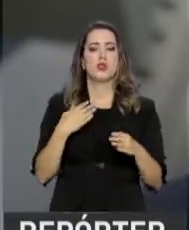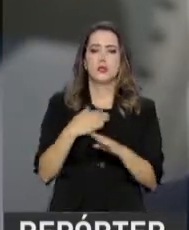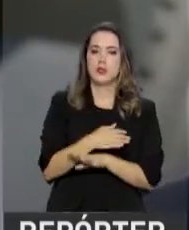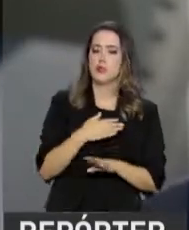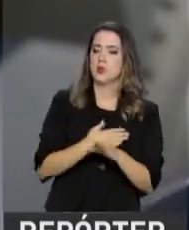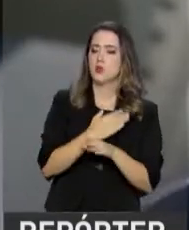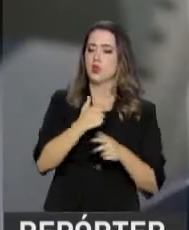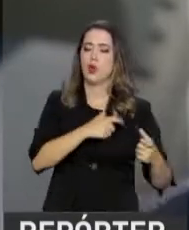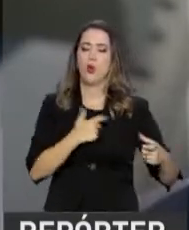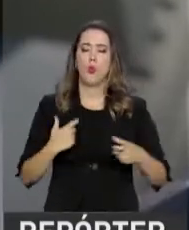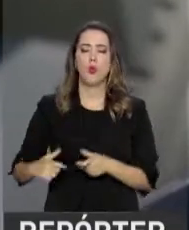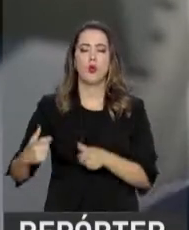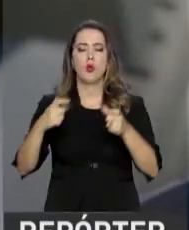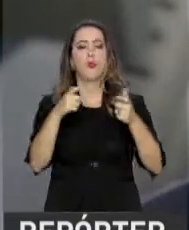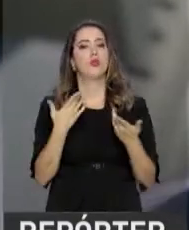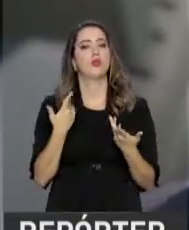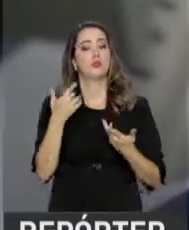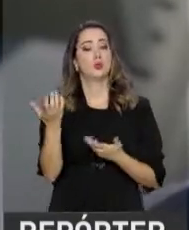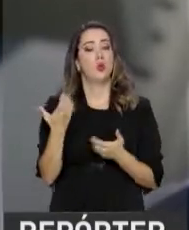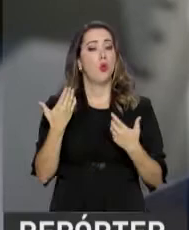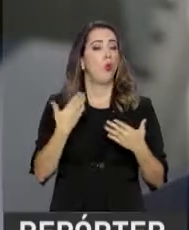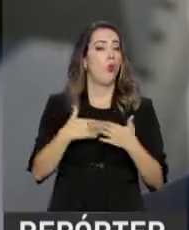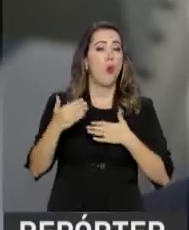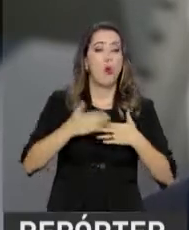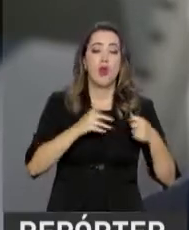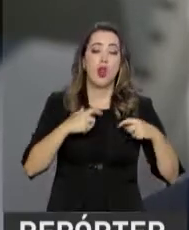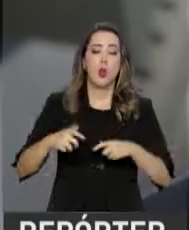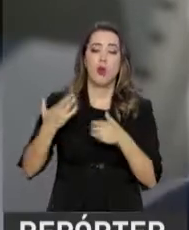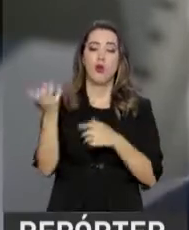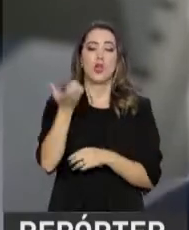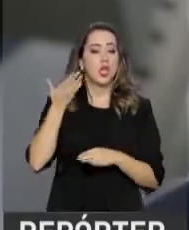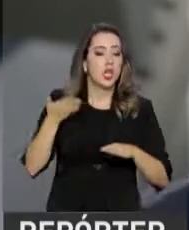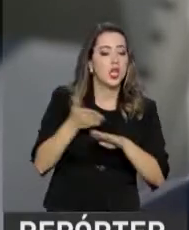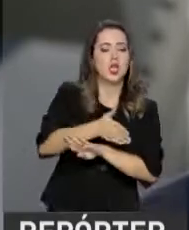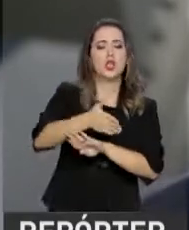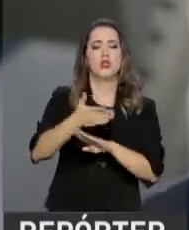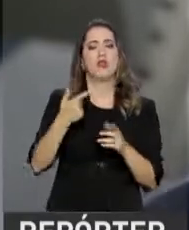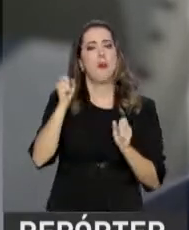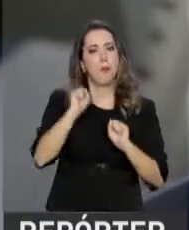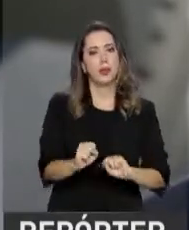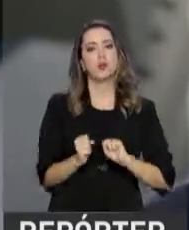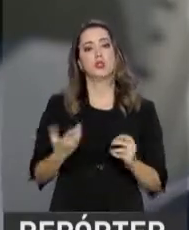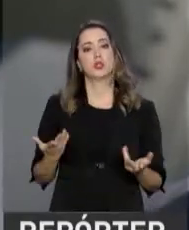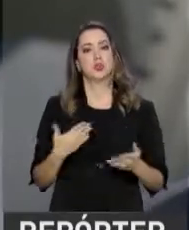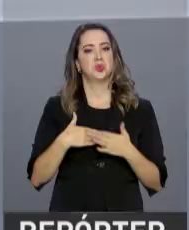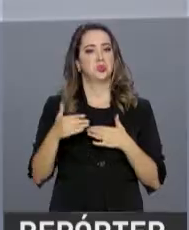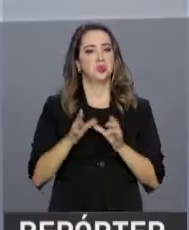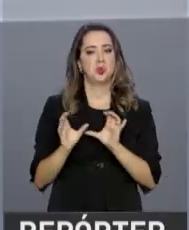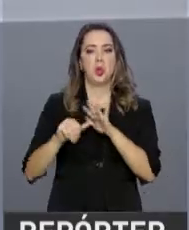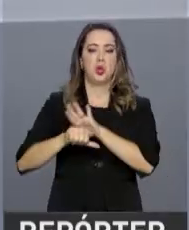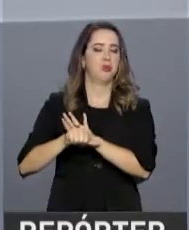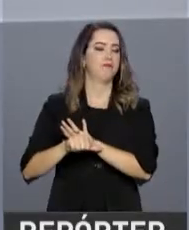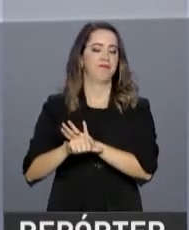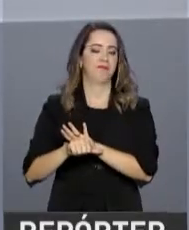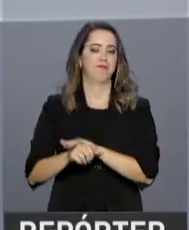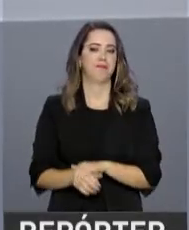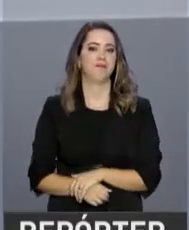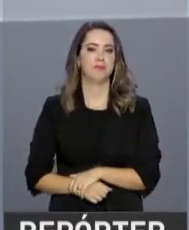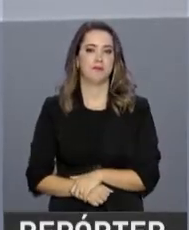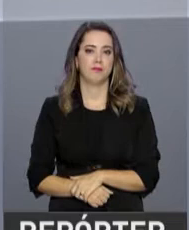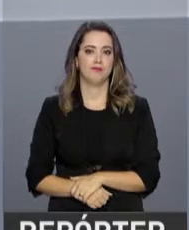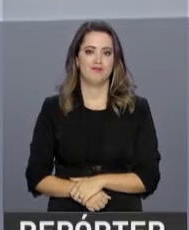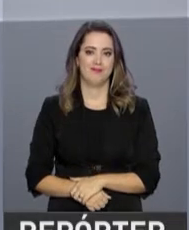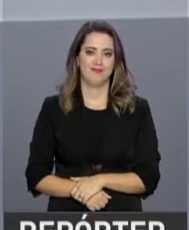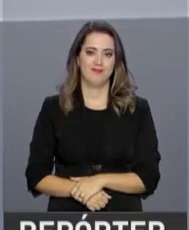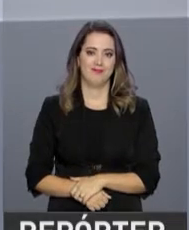atuar as forças policiais podem cumprir mandato em qualquer território cheio que haja um terreno dominado por facções qualquer tipo índice de